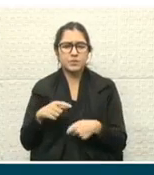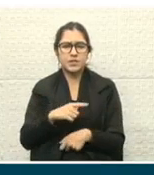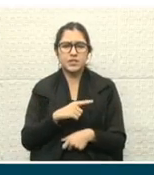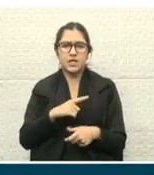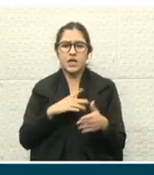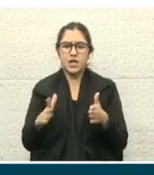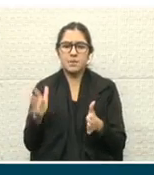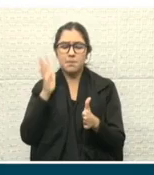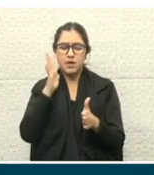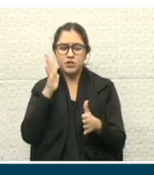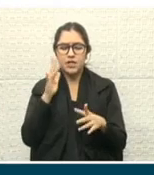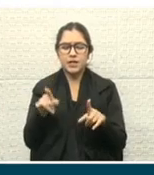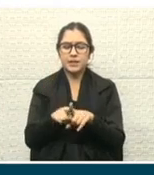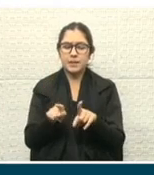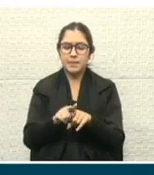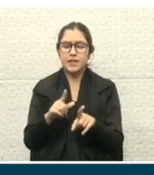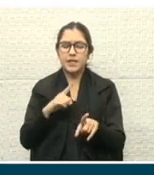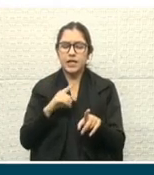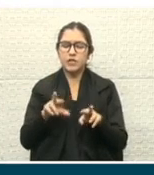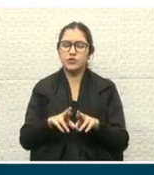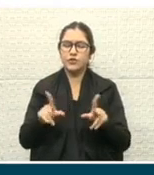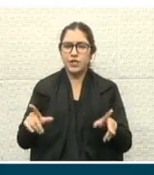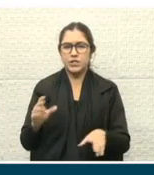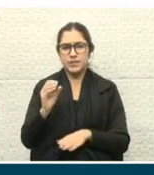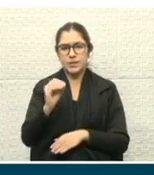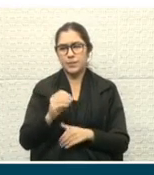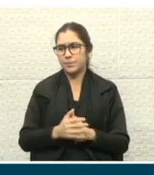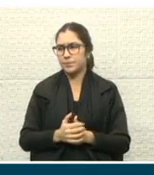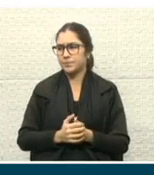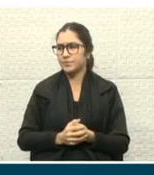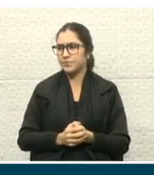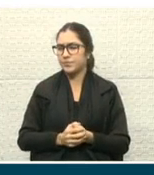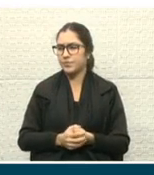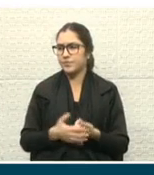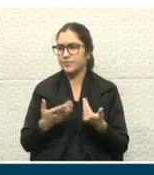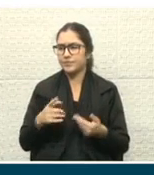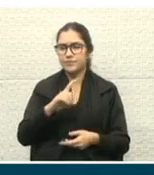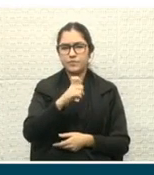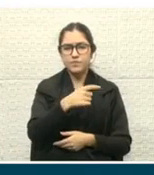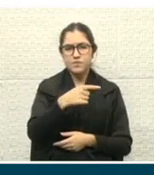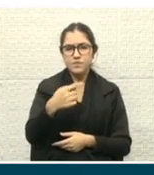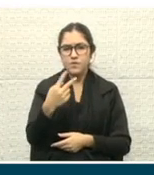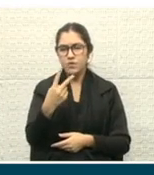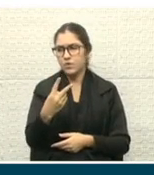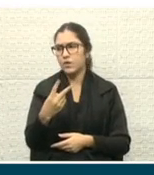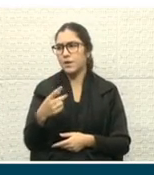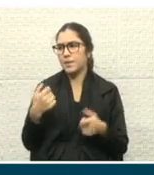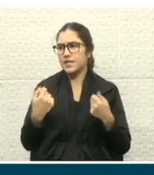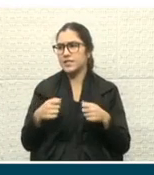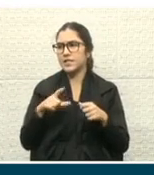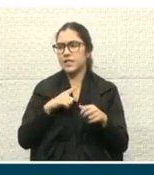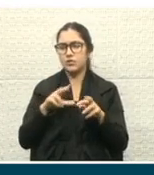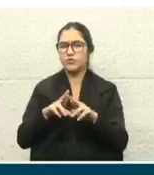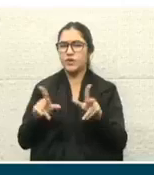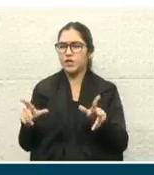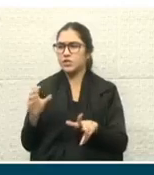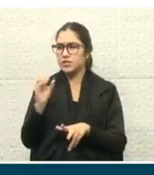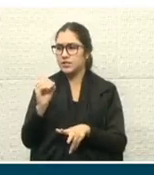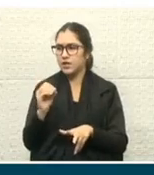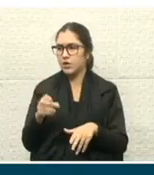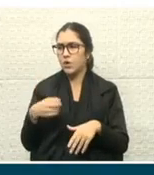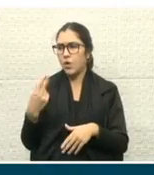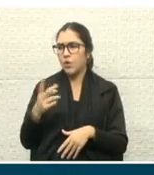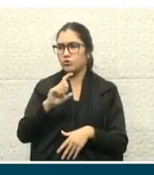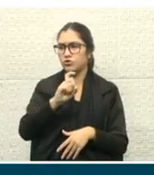parte imaginária também seja diferente de zero. X menos 2, logo, precisa ser diferente de zero,